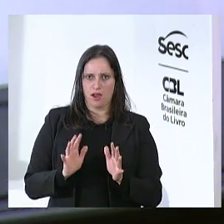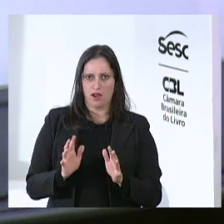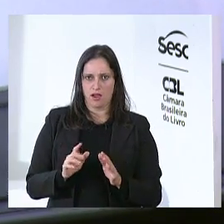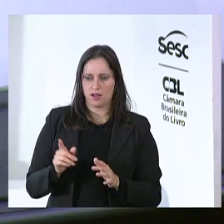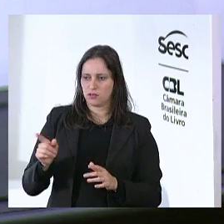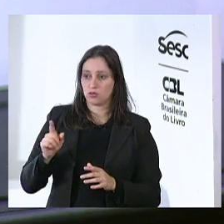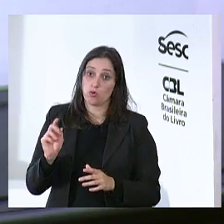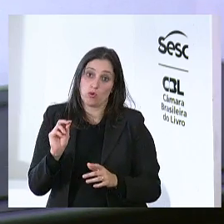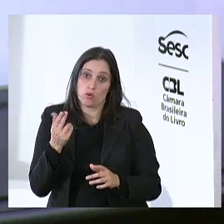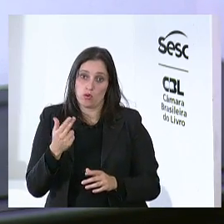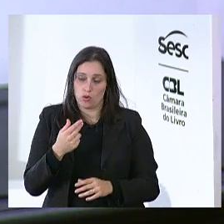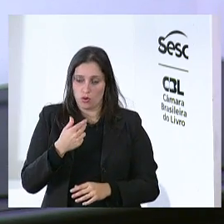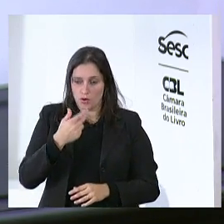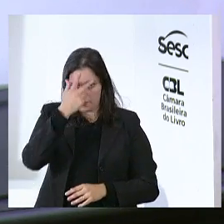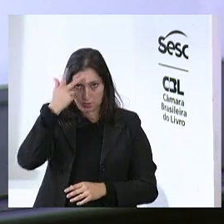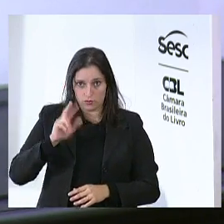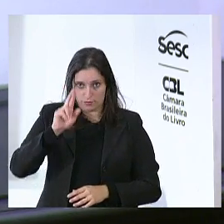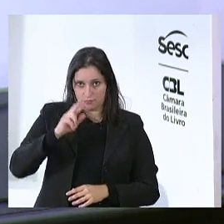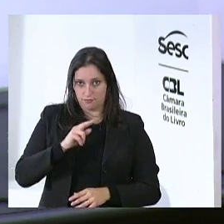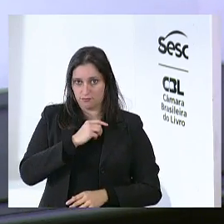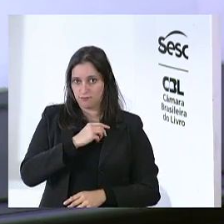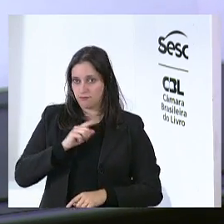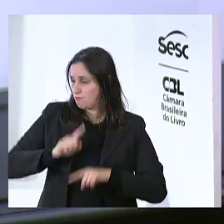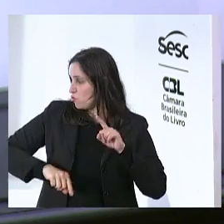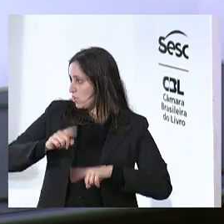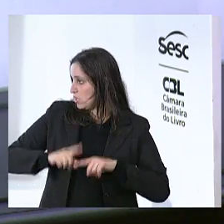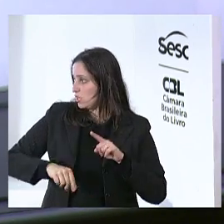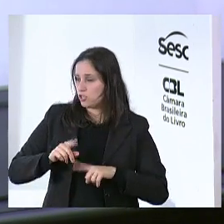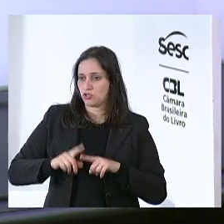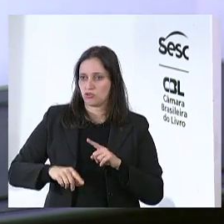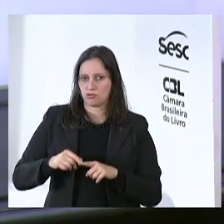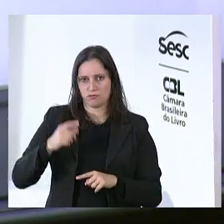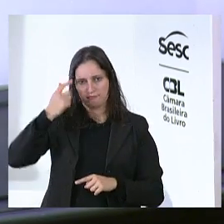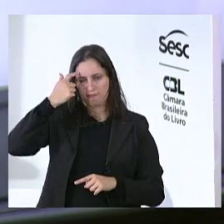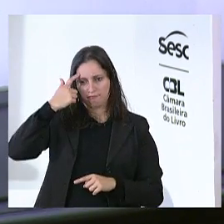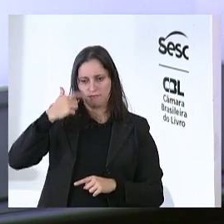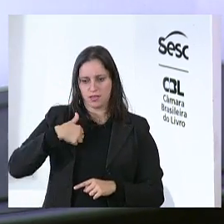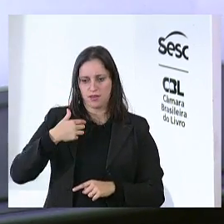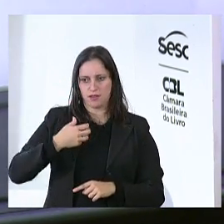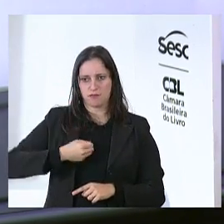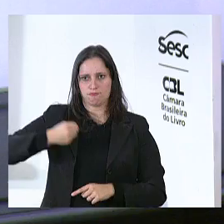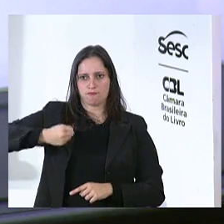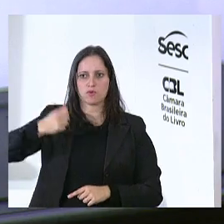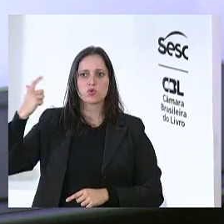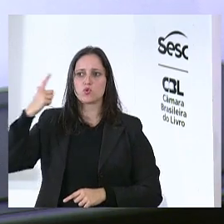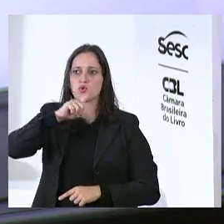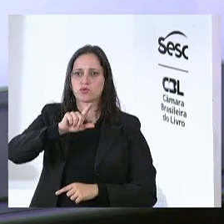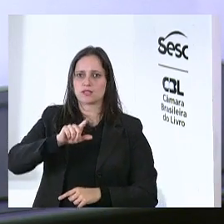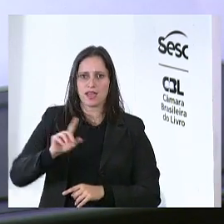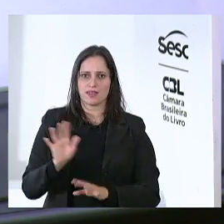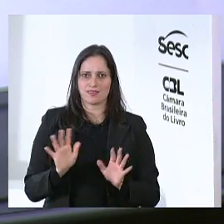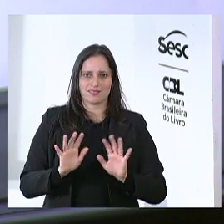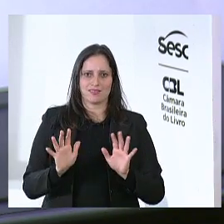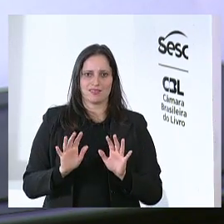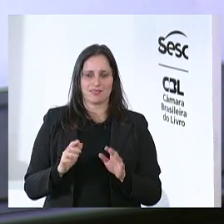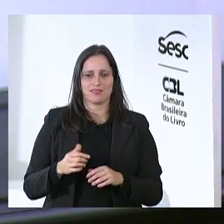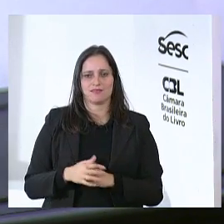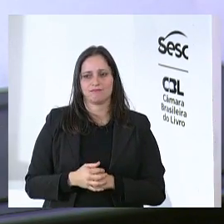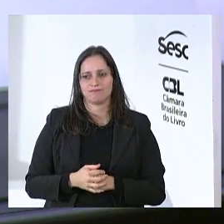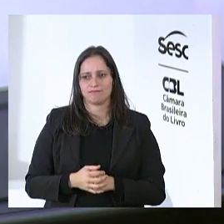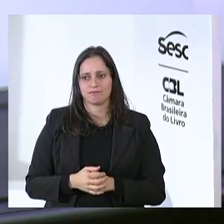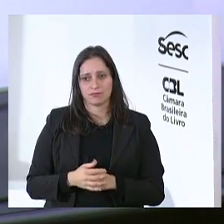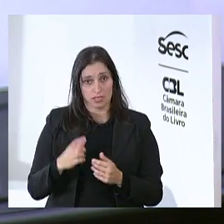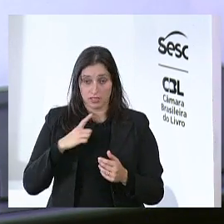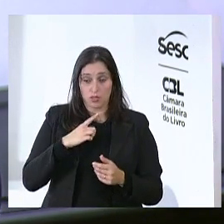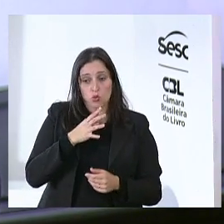sistema, para pagar a campanha dele. Senão não se elege. Senão não se elege. Eu conheço alguns casos apenas de pessoas que se